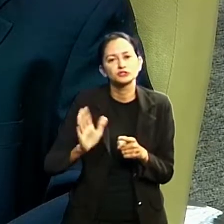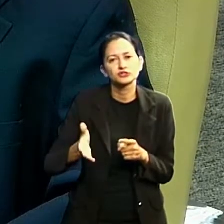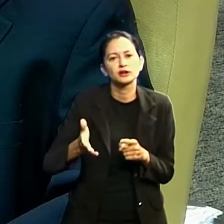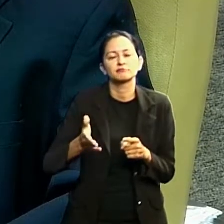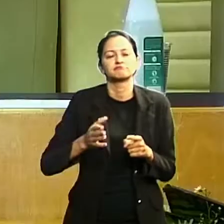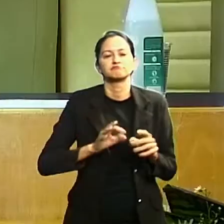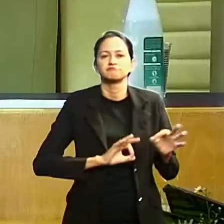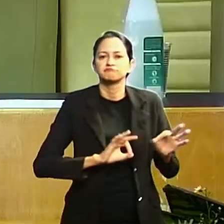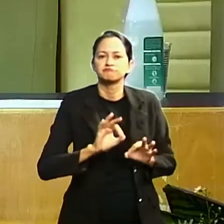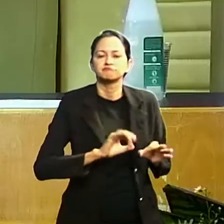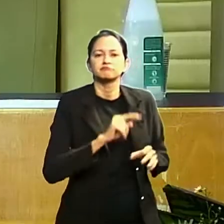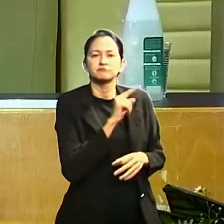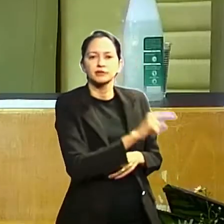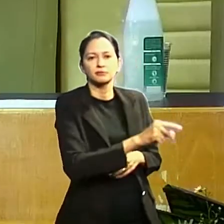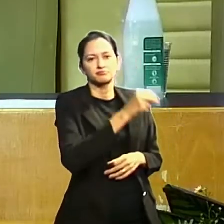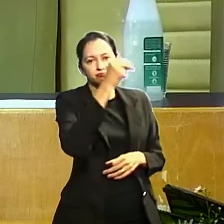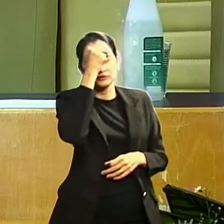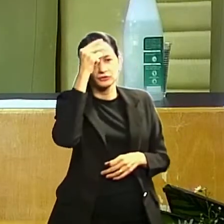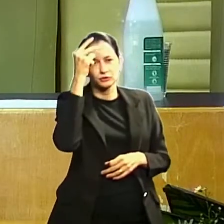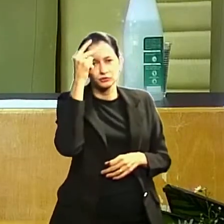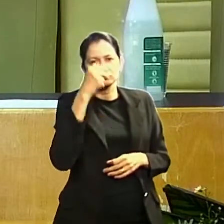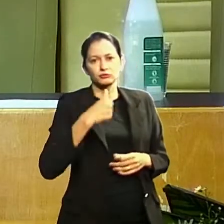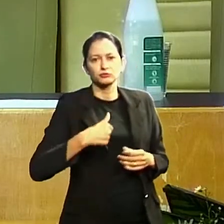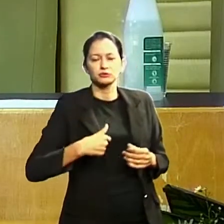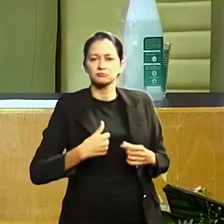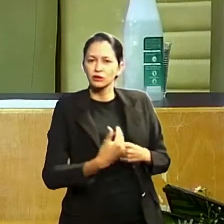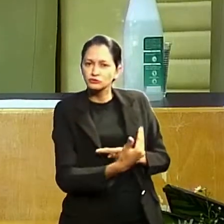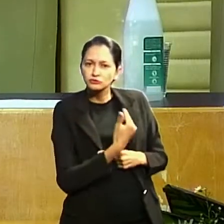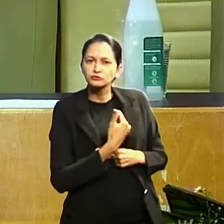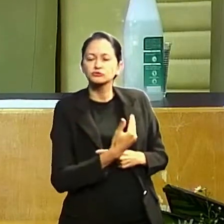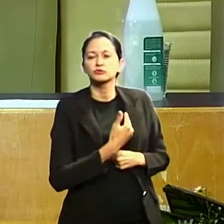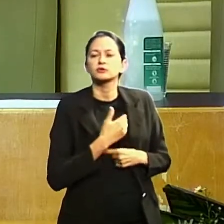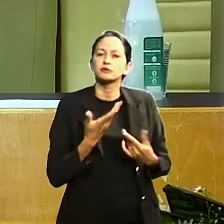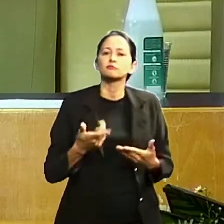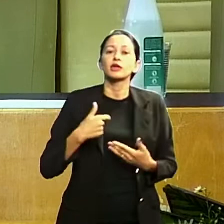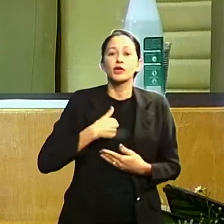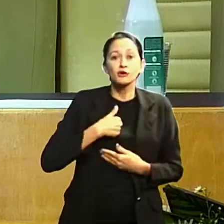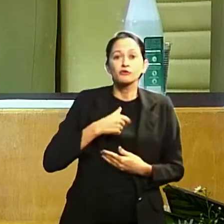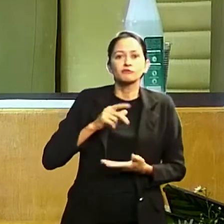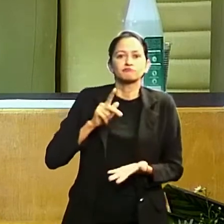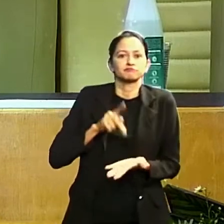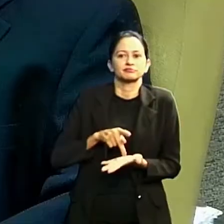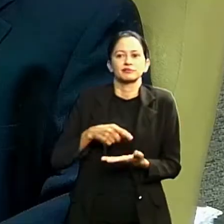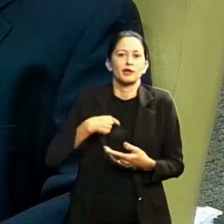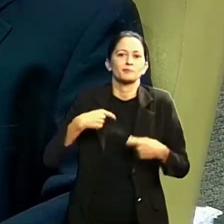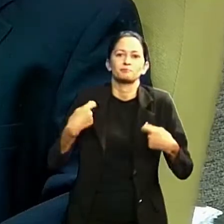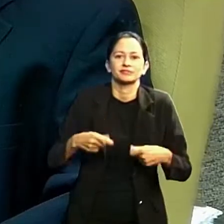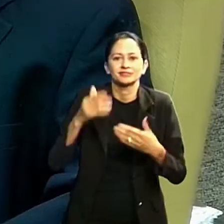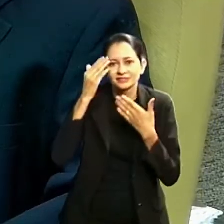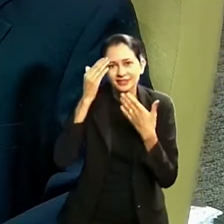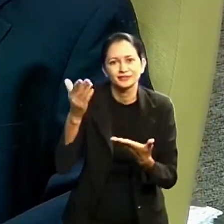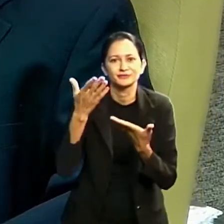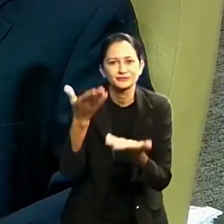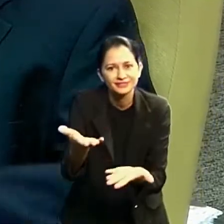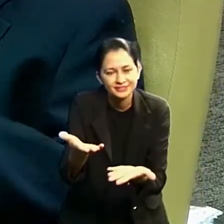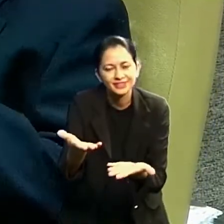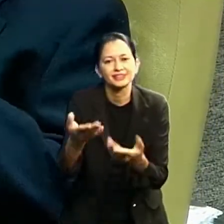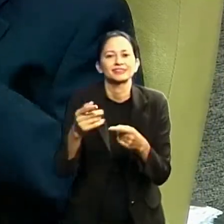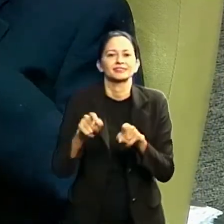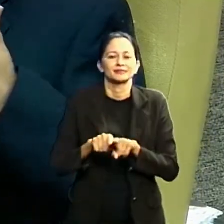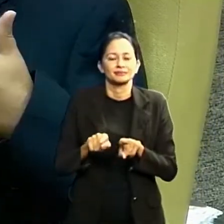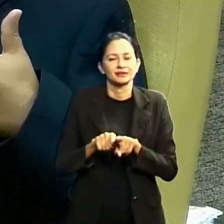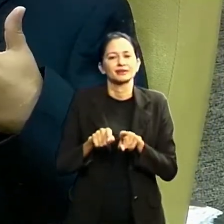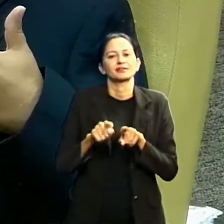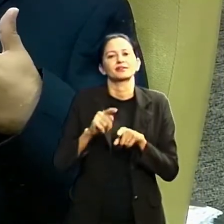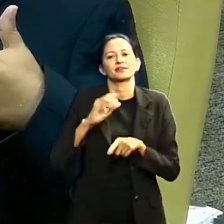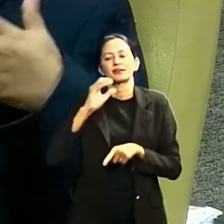Paço Municipal para que eu pudesse trilhar. Então, eu é que tenho eterna gratidão a Vossa Excelência e ao meu amigo vereador Clécio Alves. Eu tenho